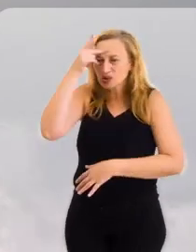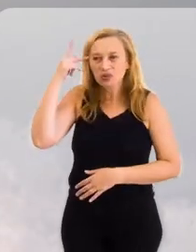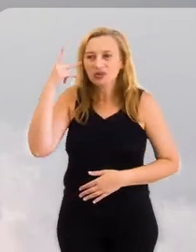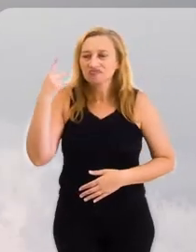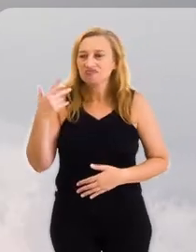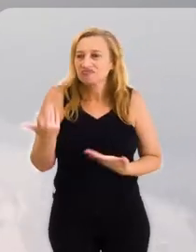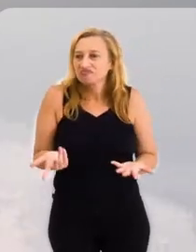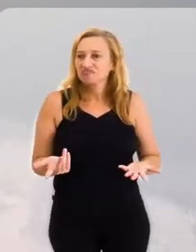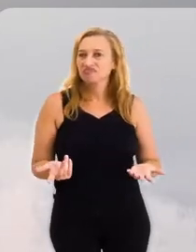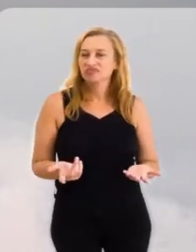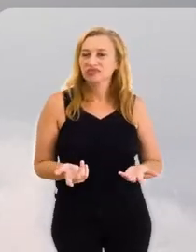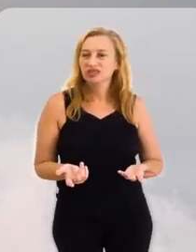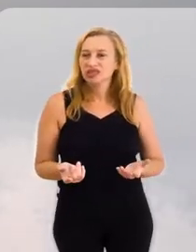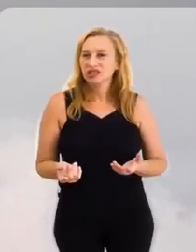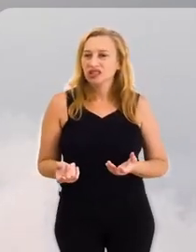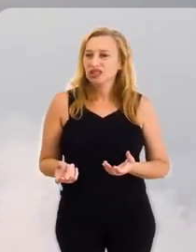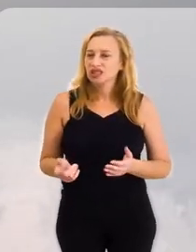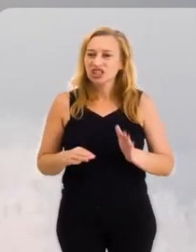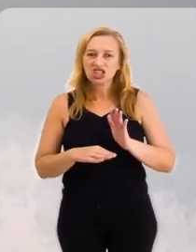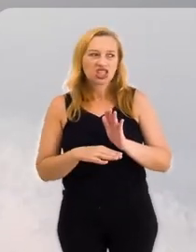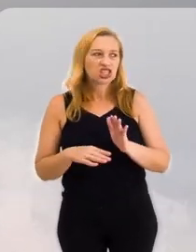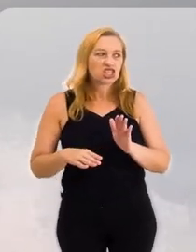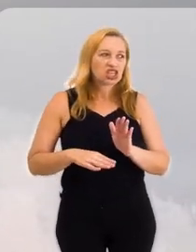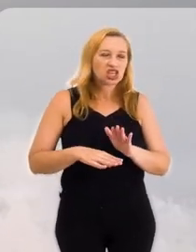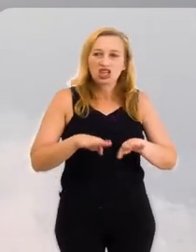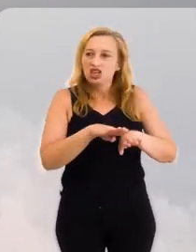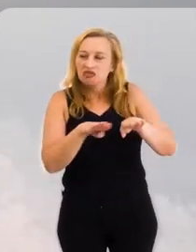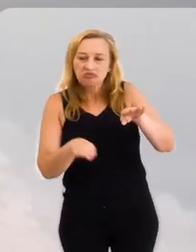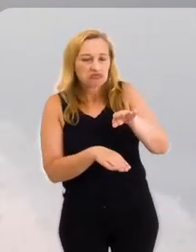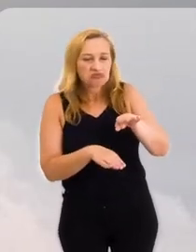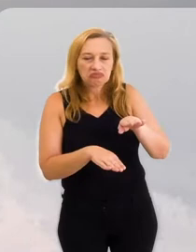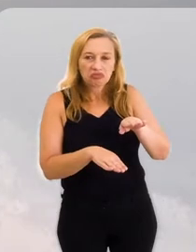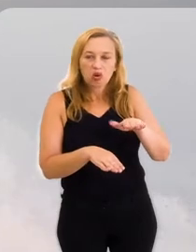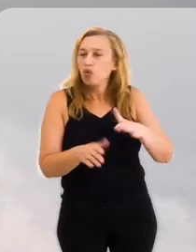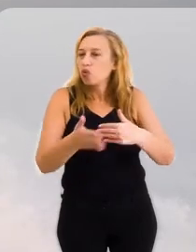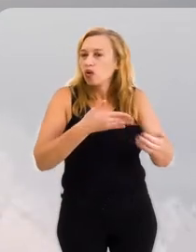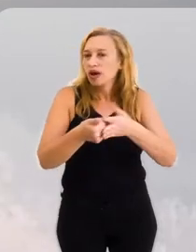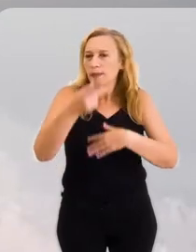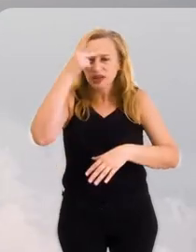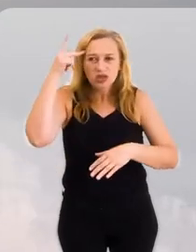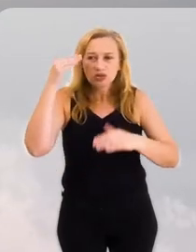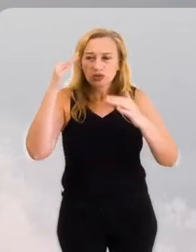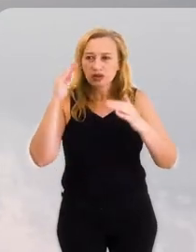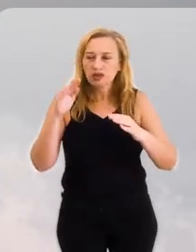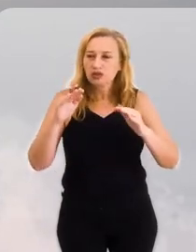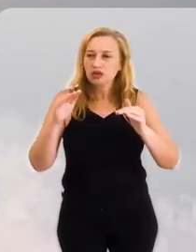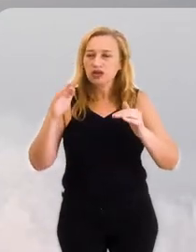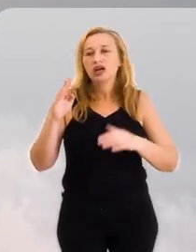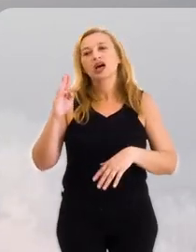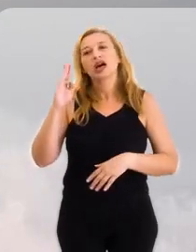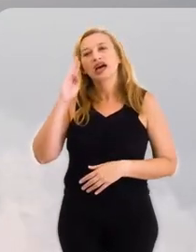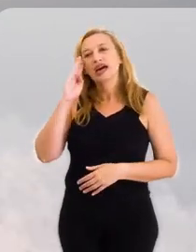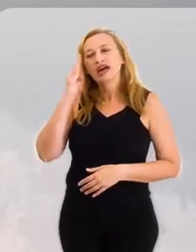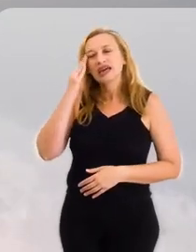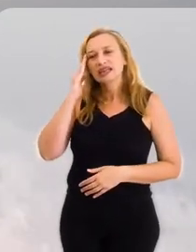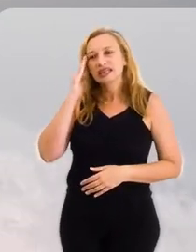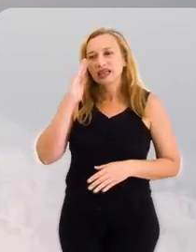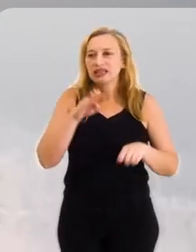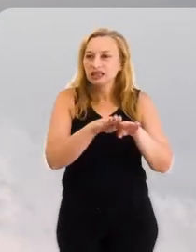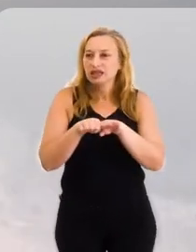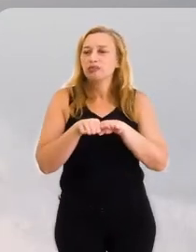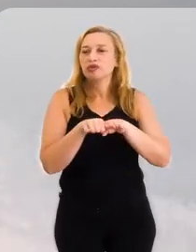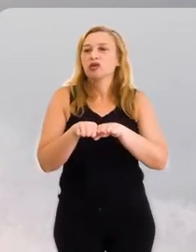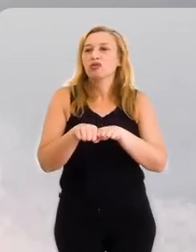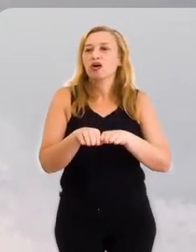qualquer pessoa tem pressupostos de nível de escolaridade sempre procura fazer com que as coisas alcancem o